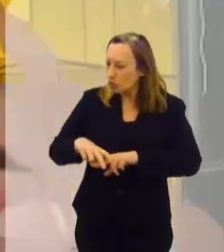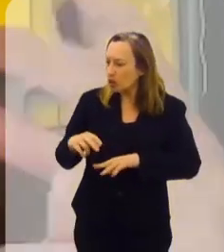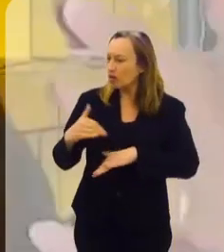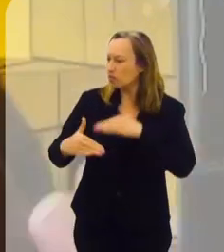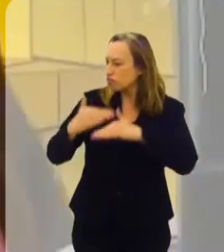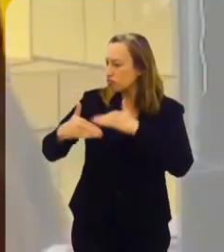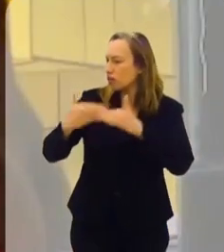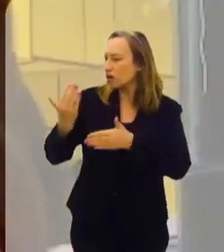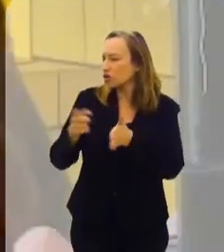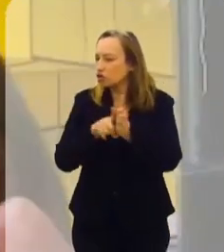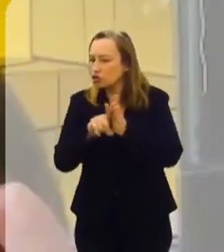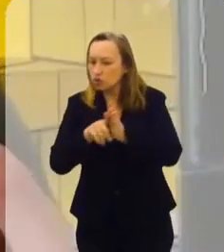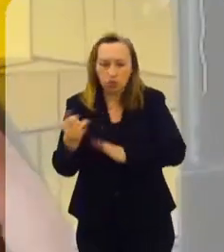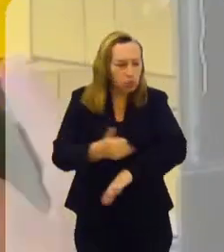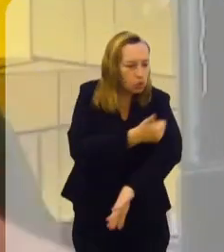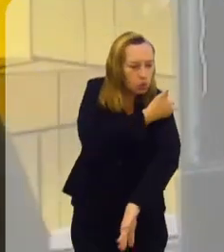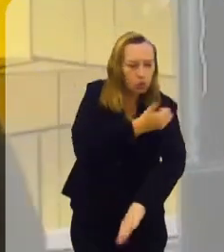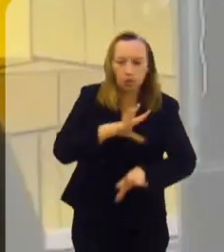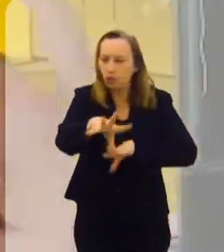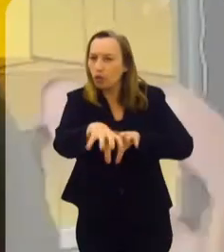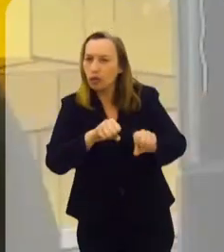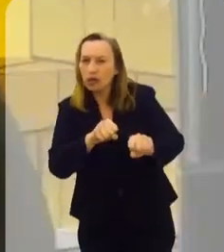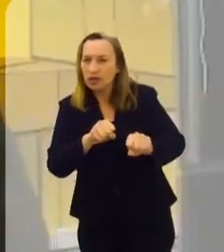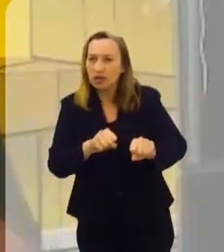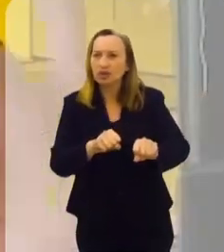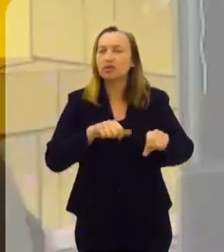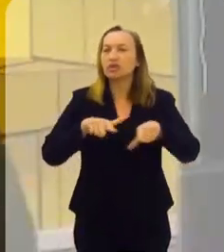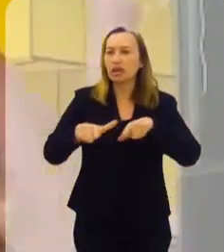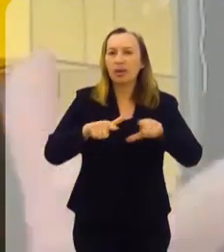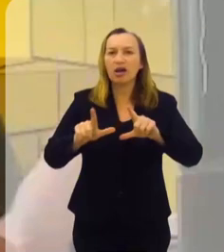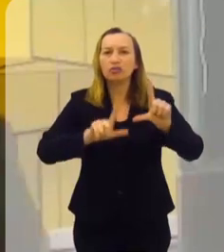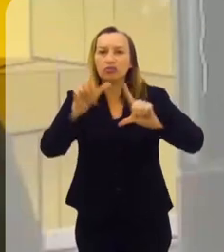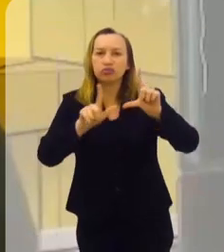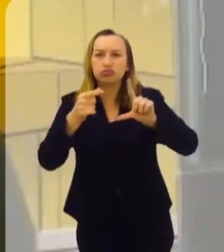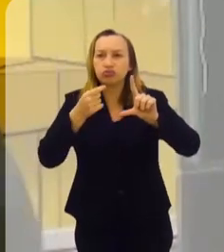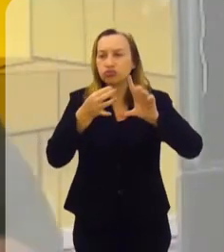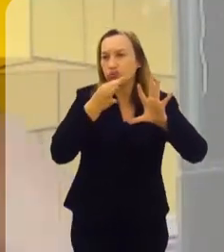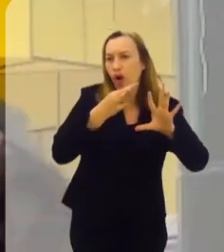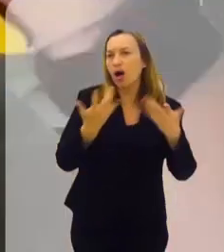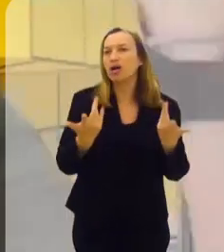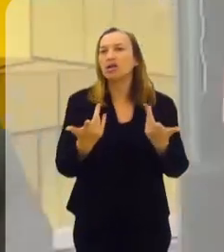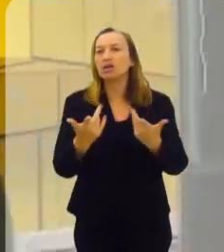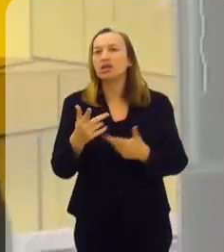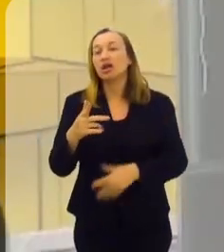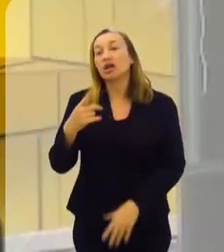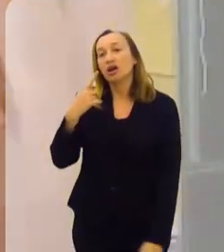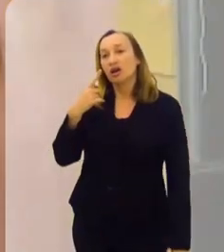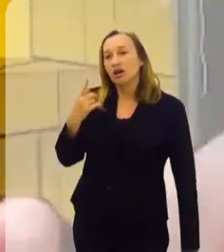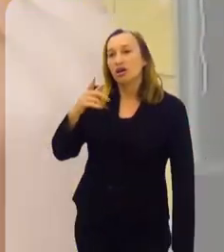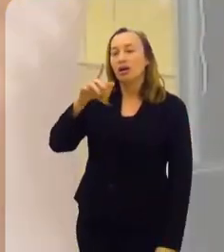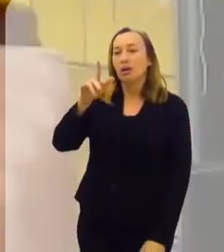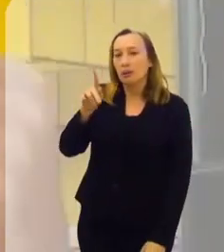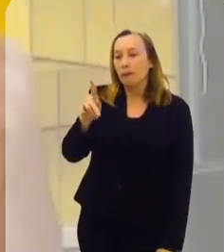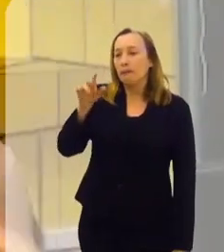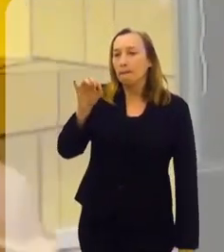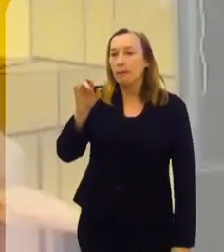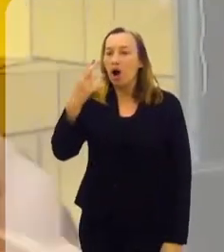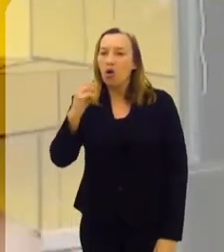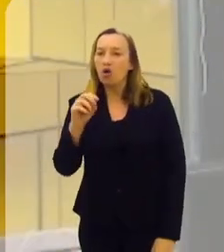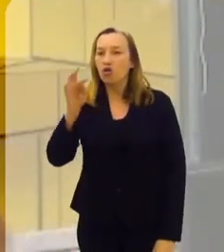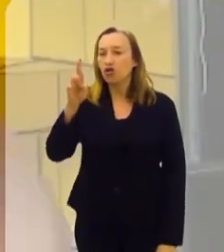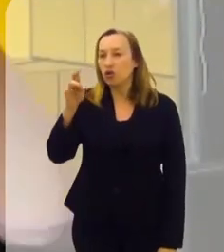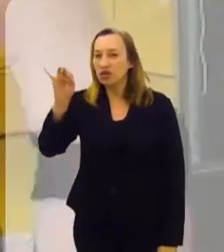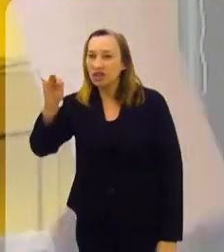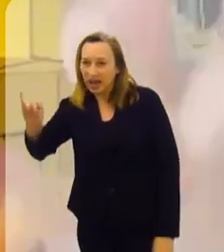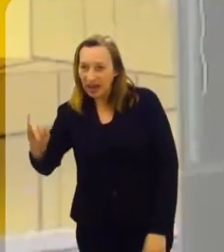ali desenvolver tanto uma infraestrutura quanto formação específica para audiovisual. A gente teve, por exemplo, em Paulo de